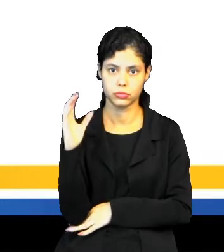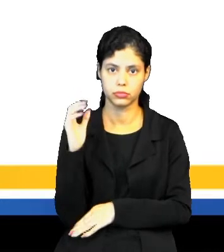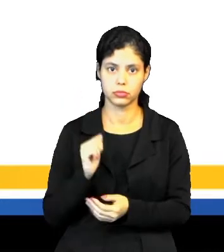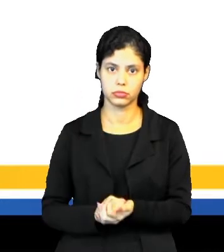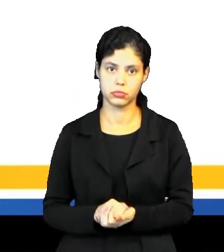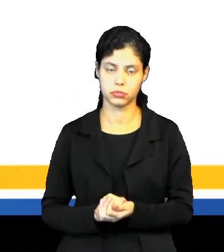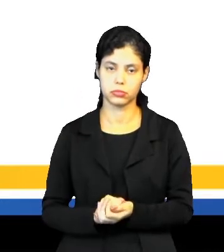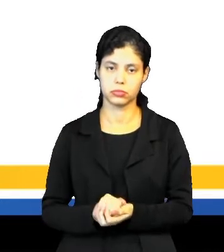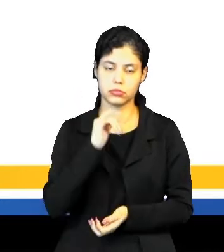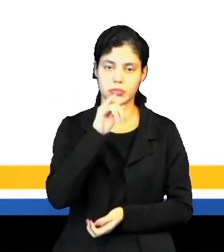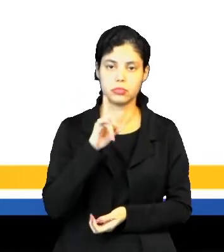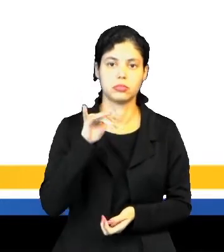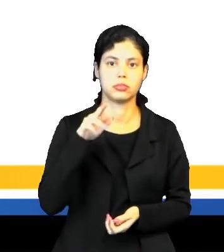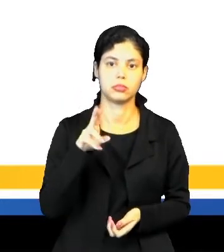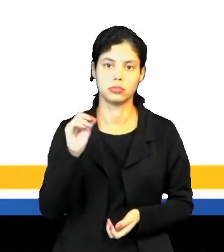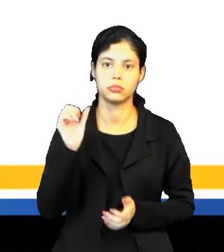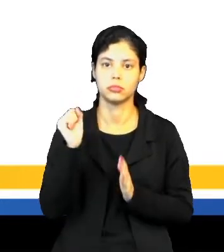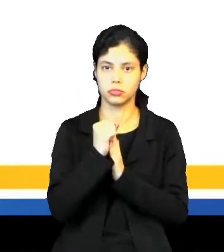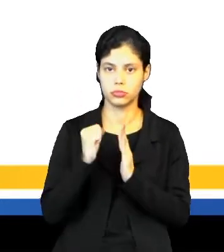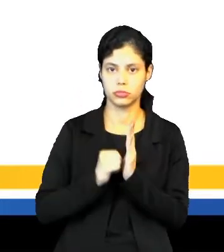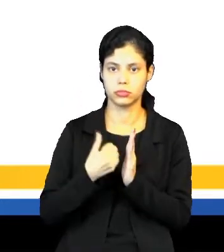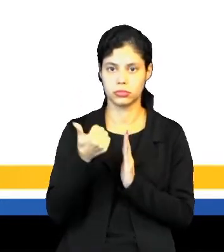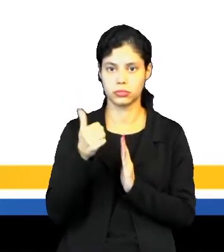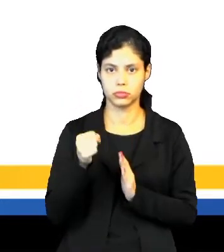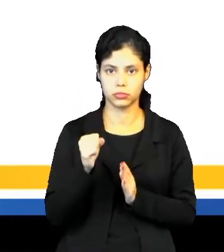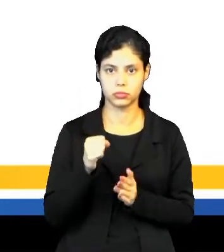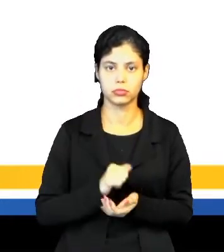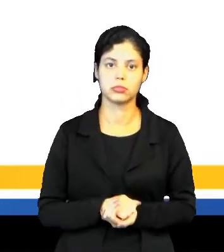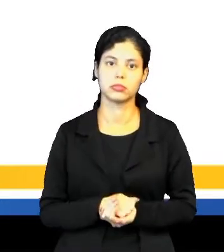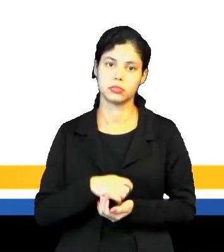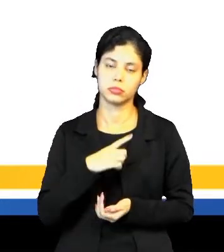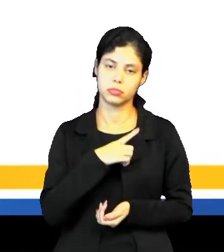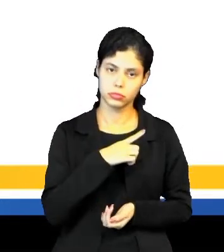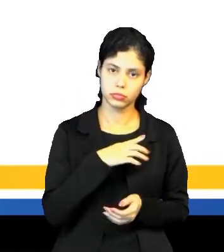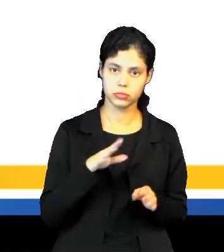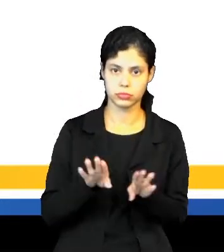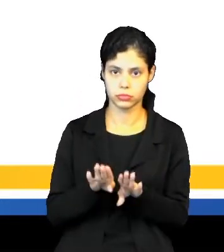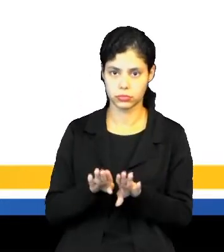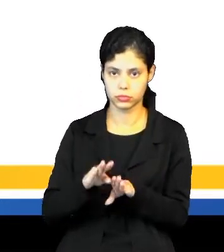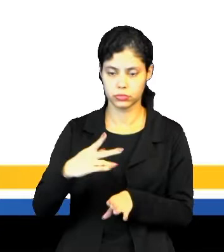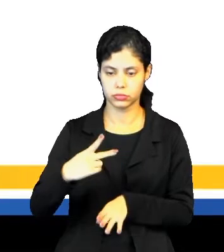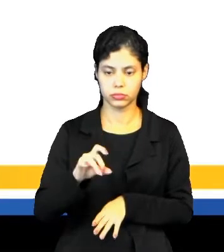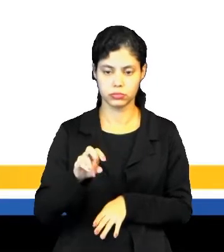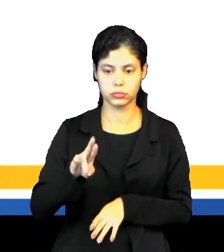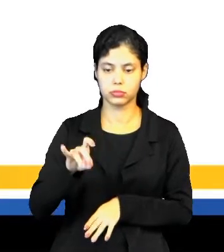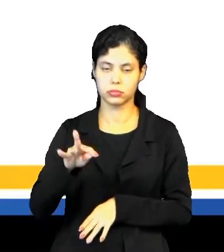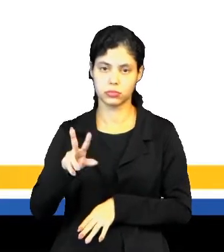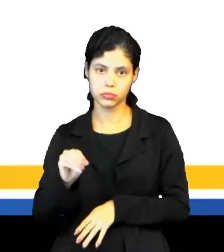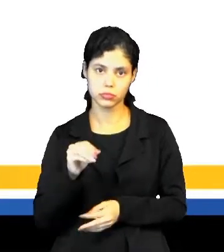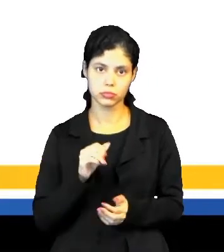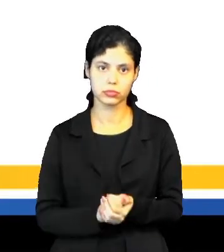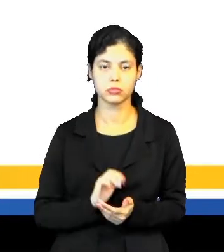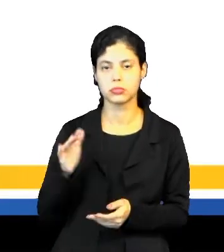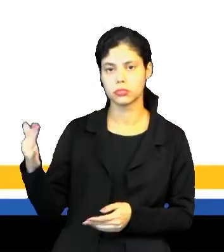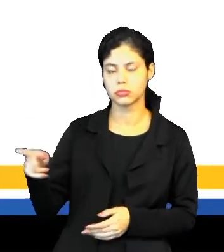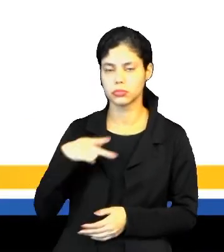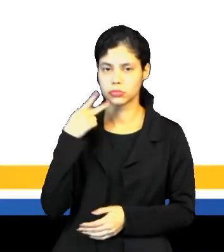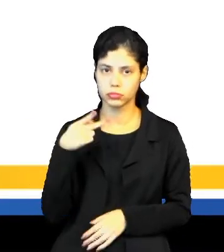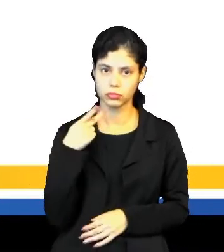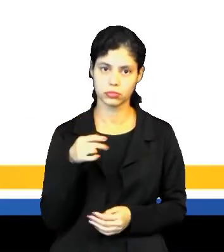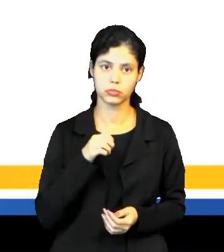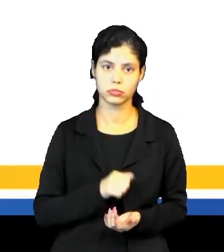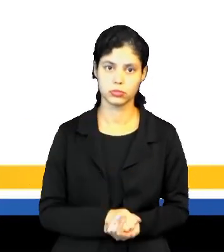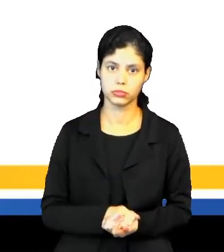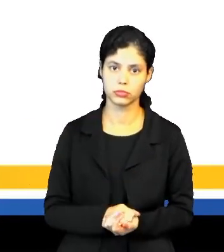do iluminismo, lá no século XVIII, também do positivismo no século XIX. Quando falamos de contagem de tempo